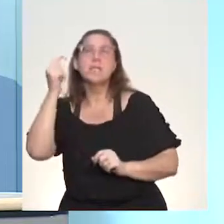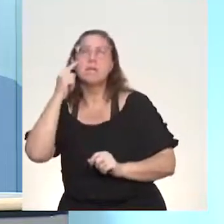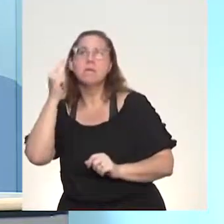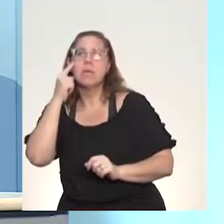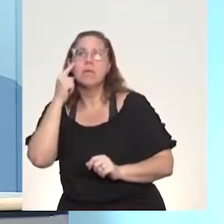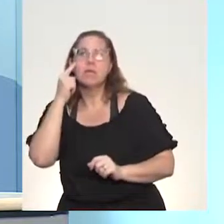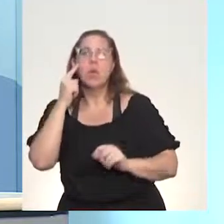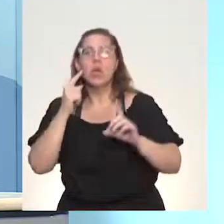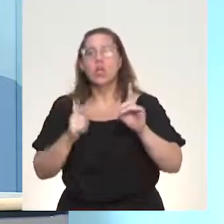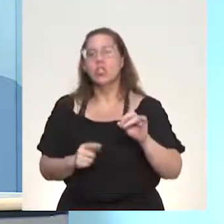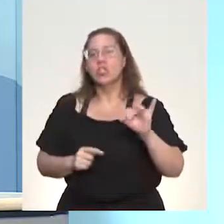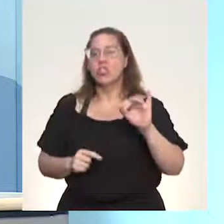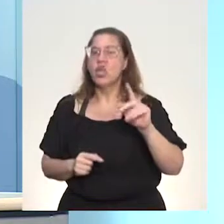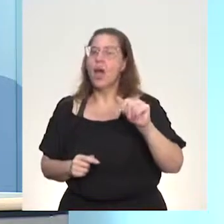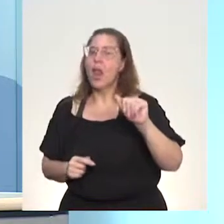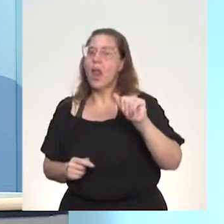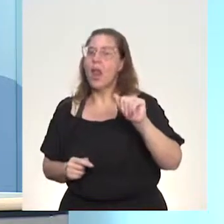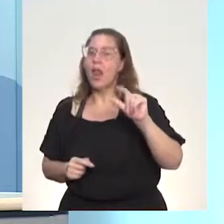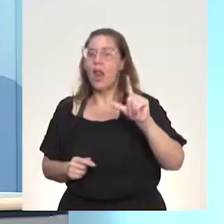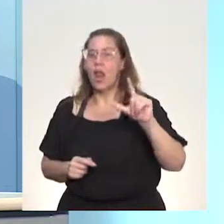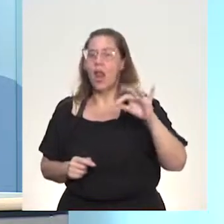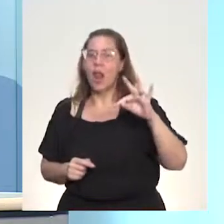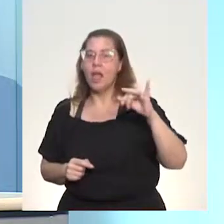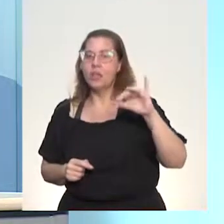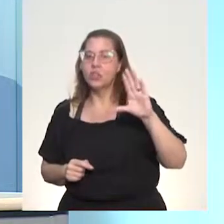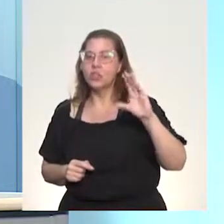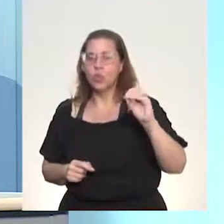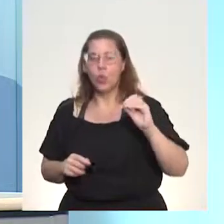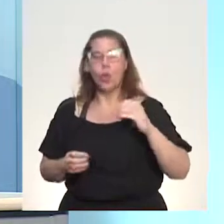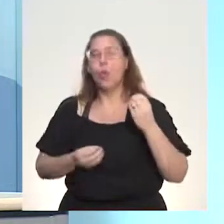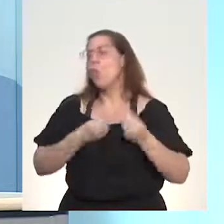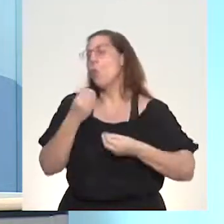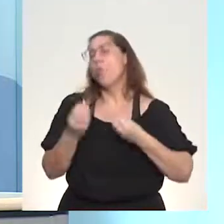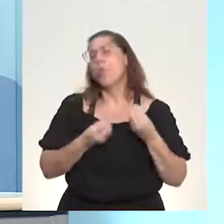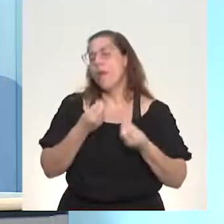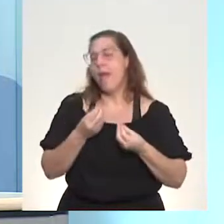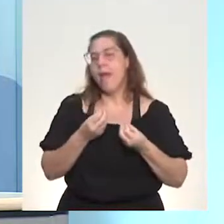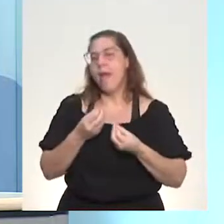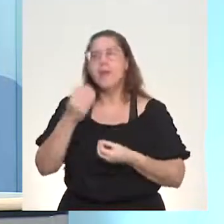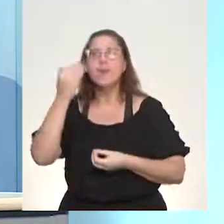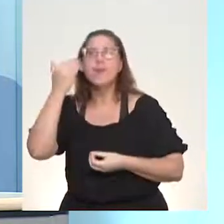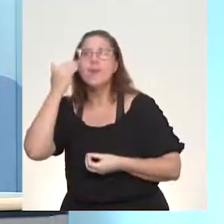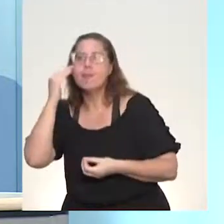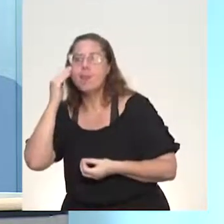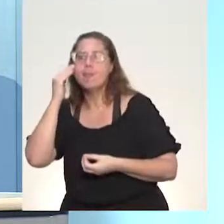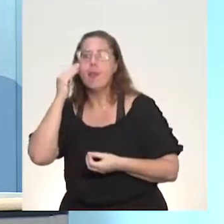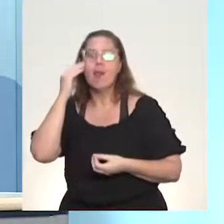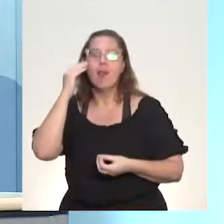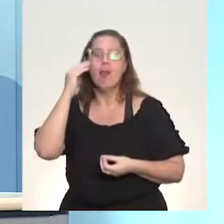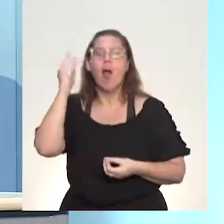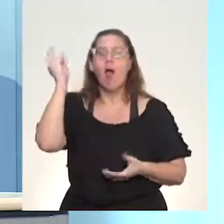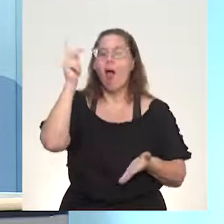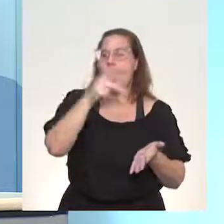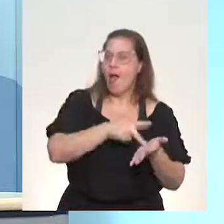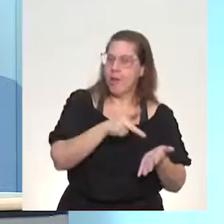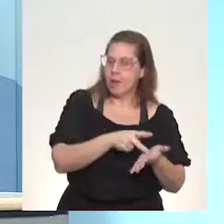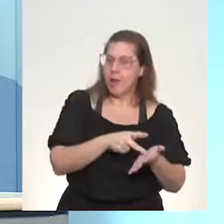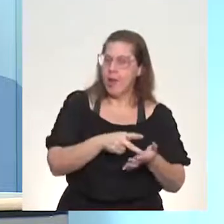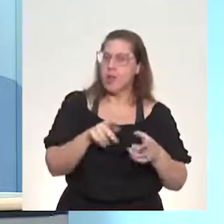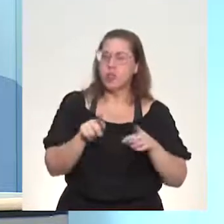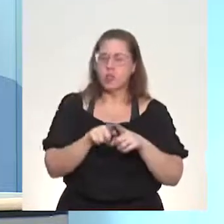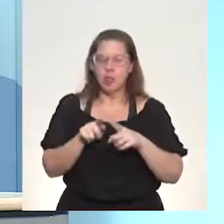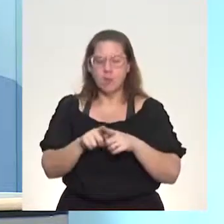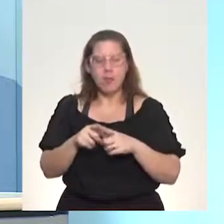Que nos ensina, entre outras coisas, a contemplar a realidade, não só contemplar, mas também intervir na